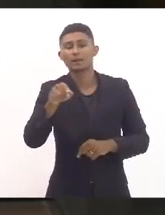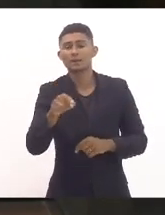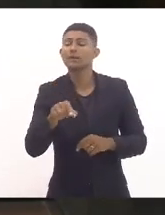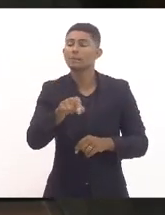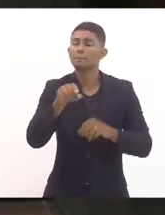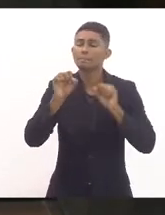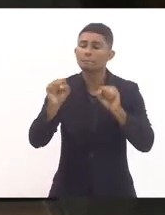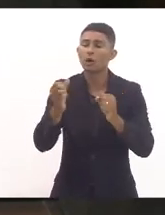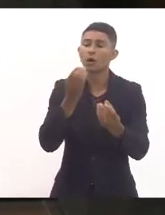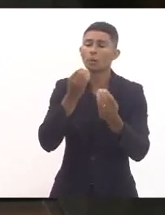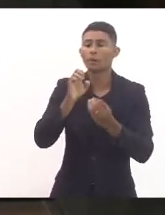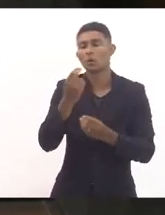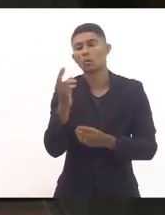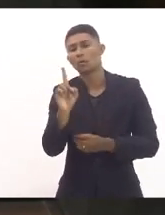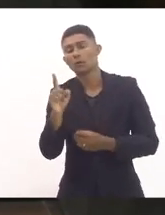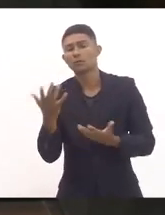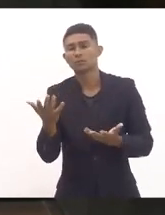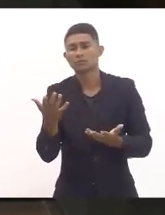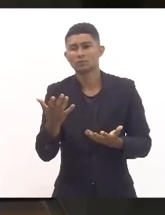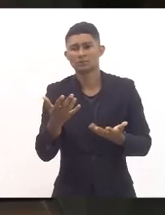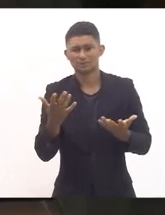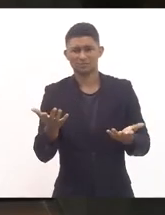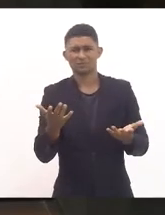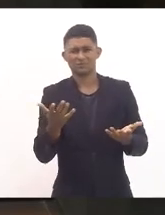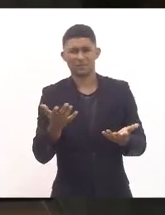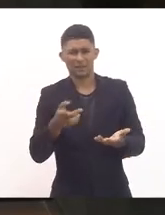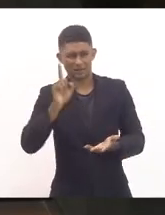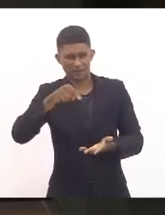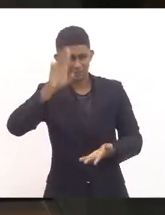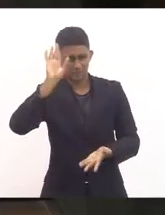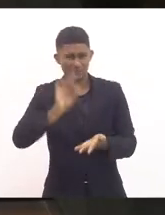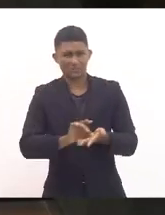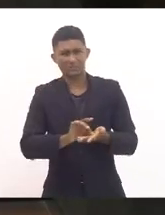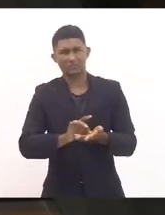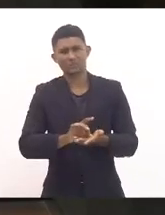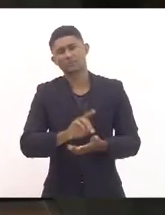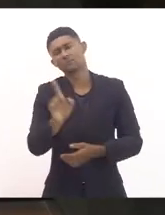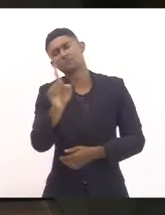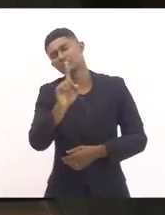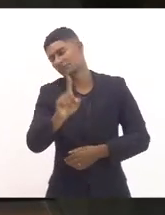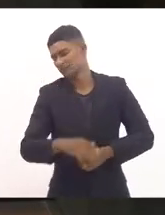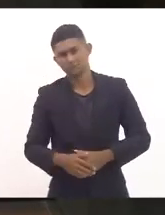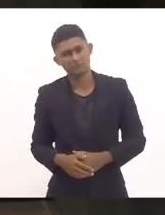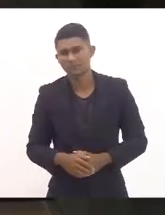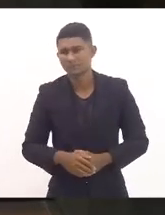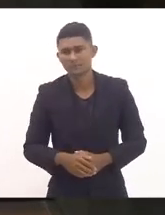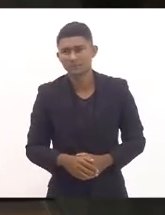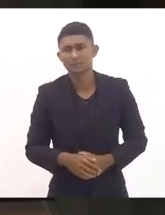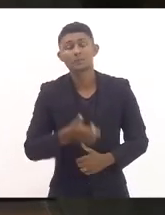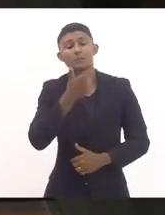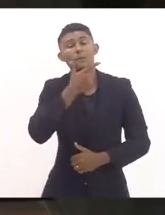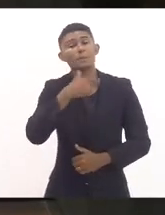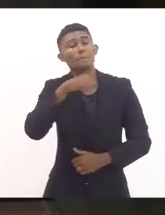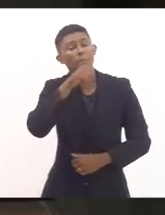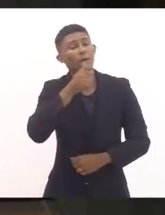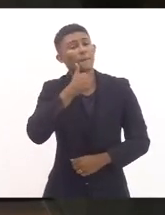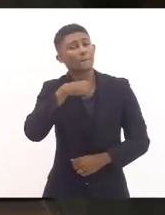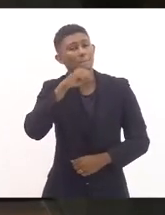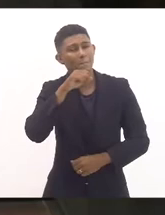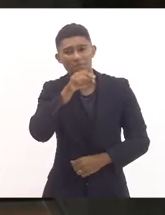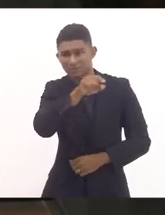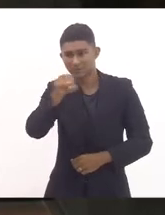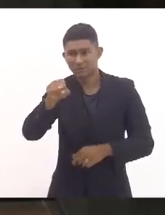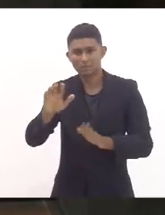deputado Eliomar, é desconhecer a realidade. grande parcela dos pais dos mais pobres, que